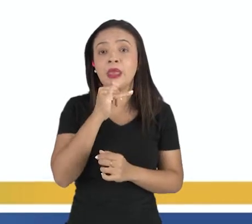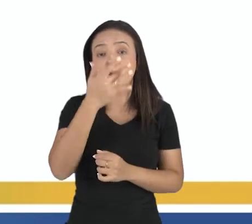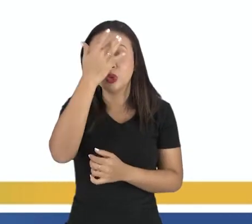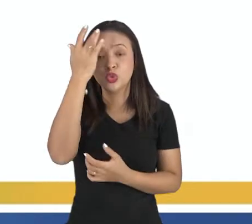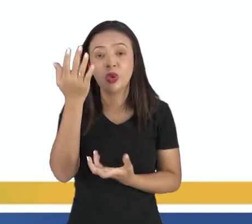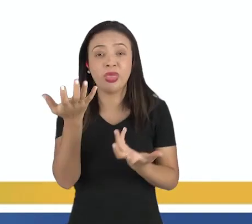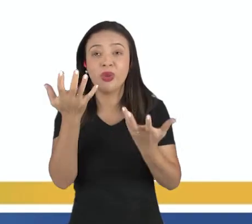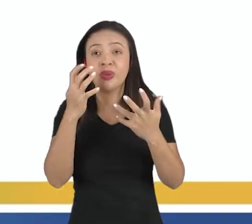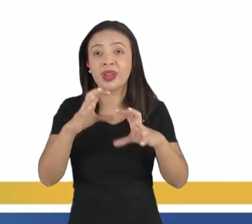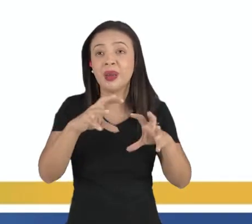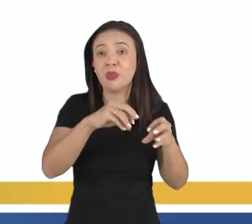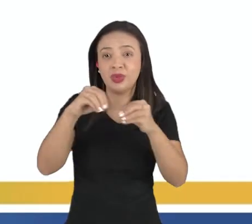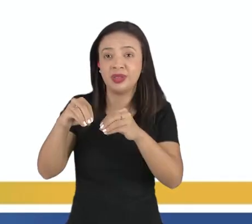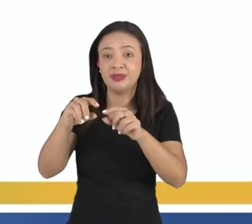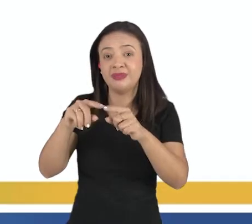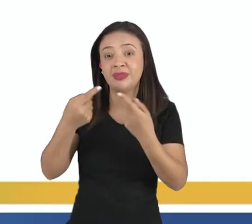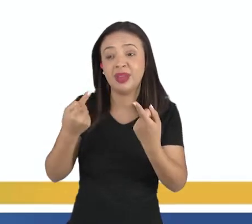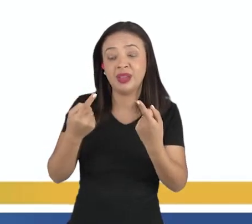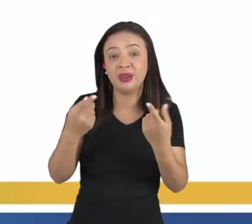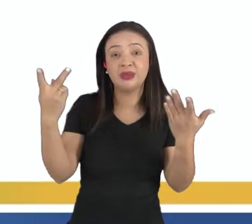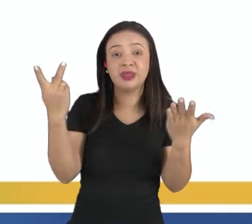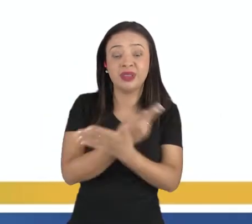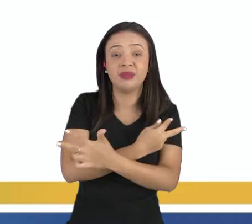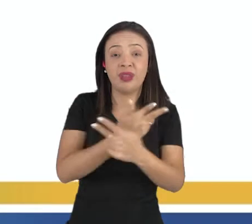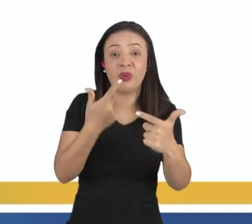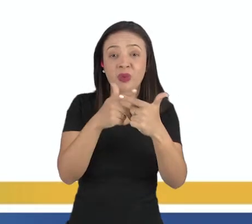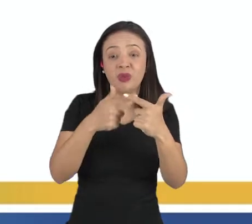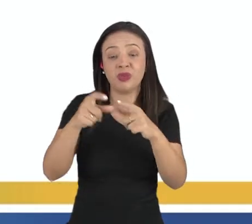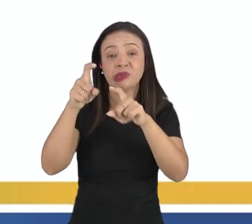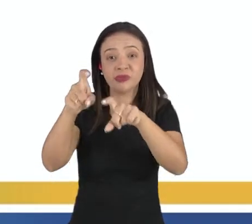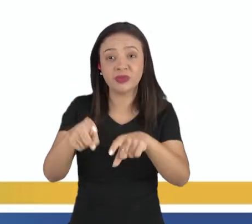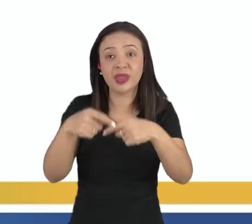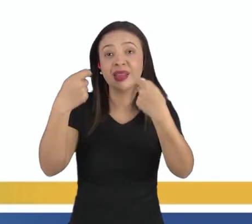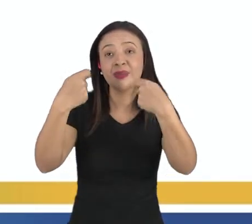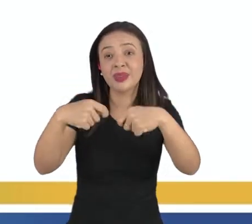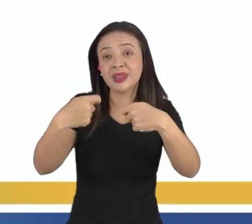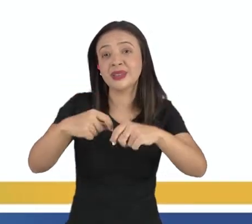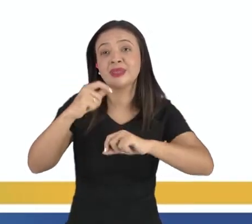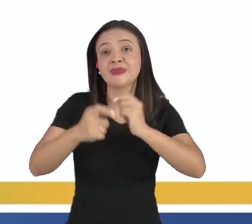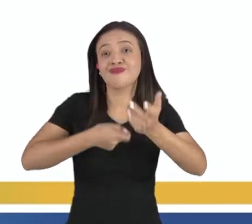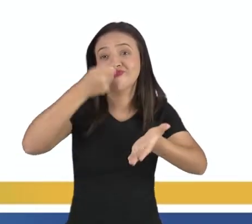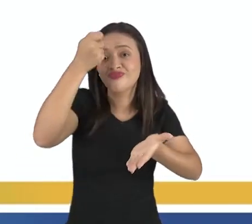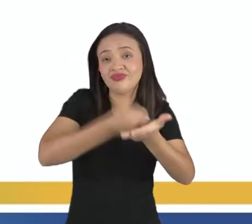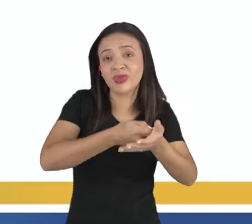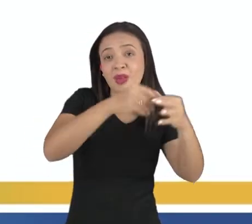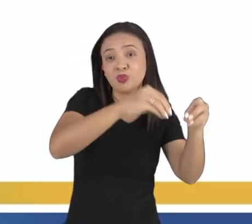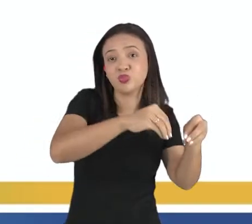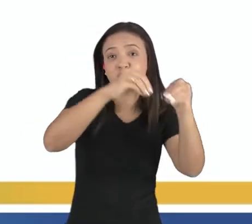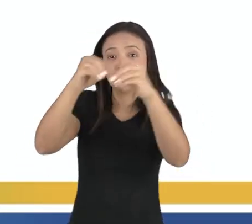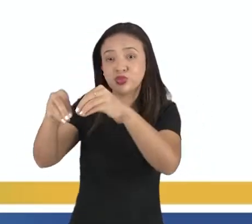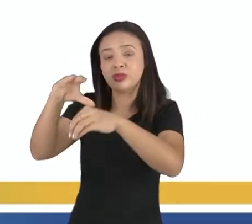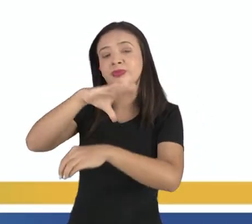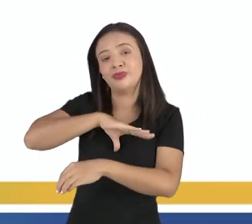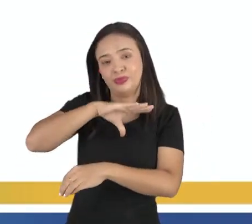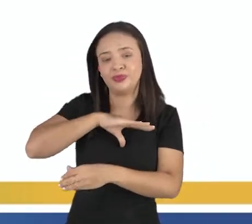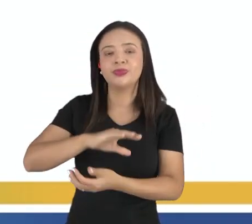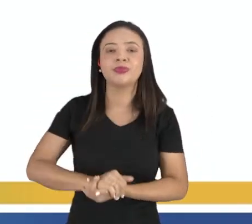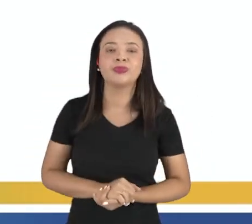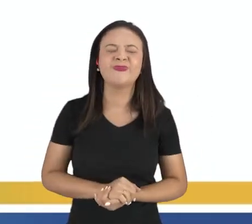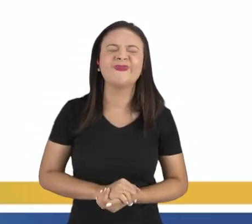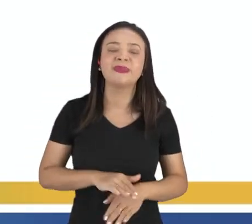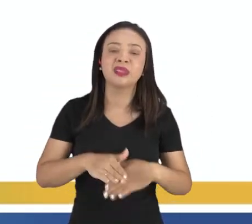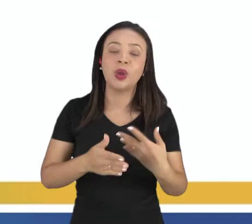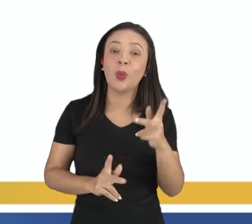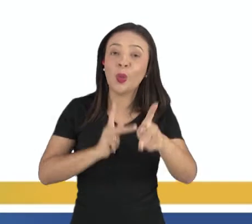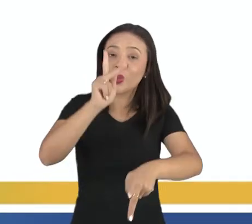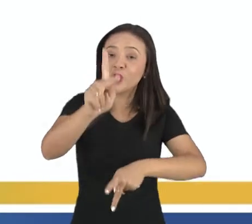pelas circunstâncias que vão acontecendo, ela se vê obrigada a vir para as cidades. Então,